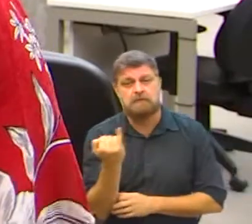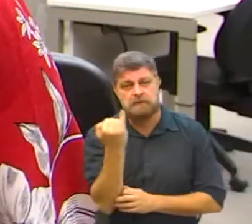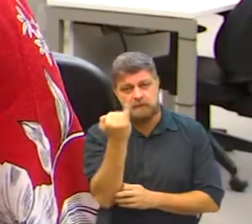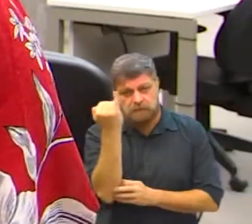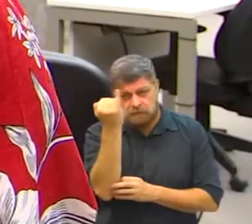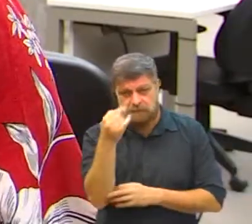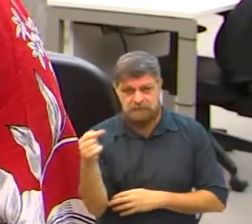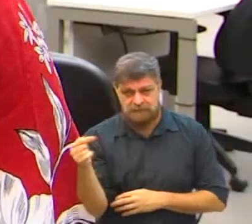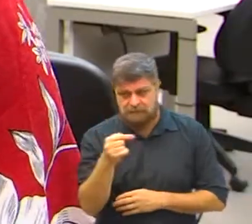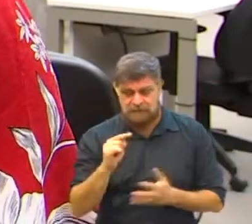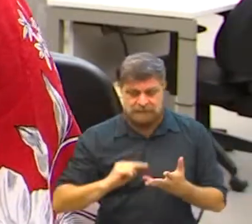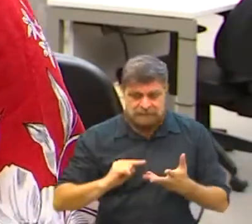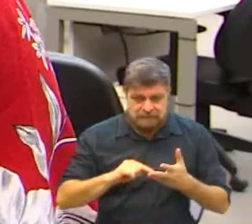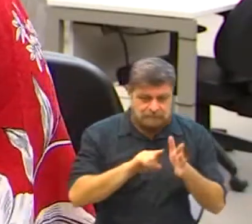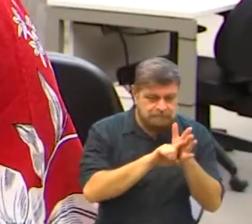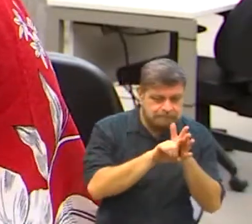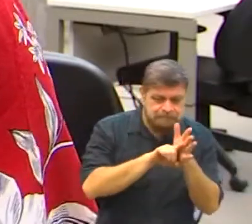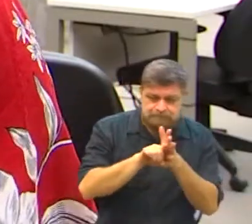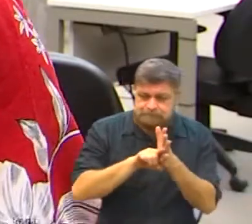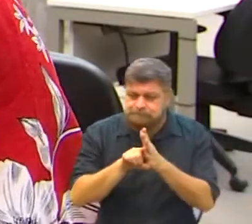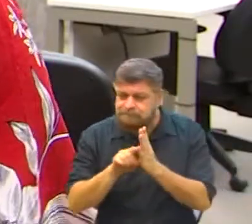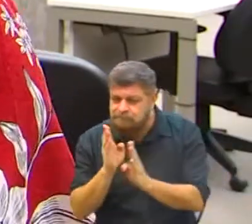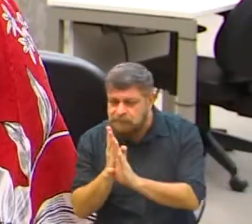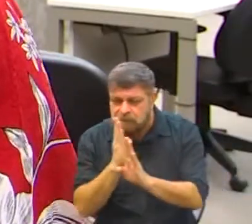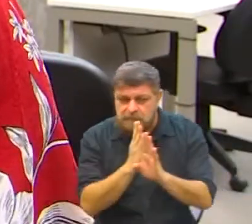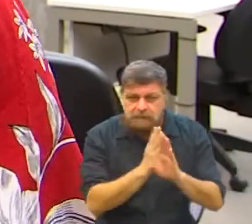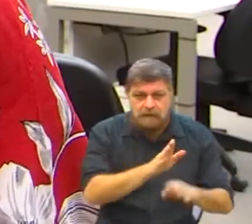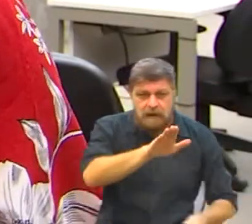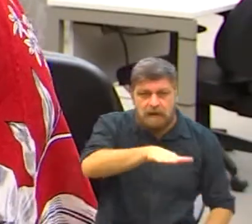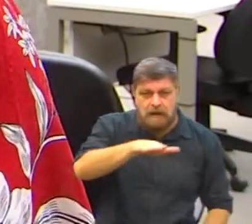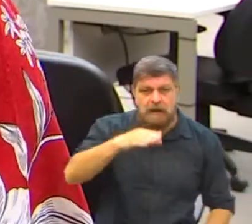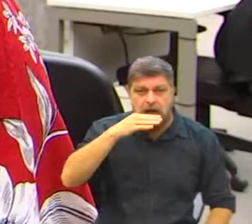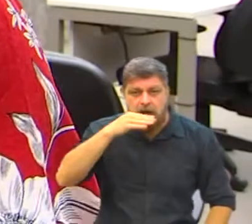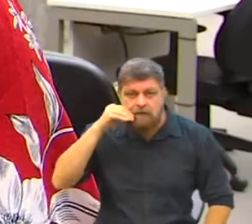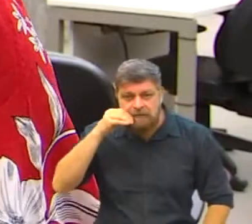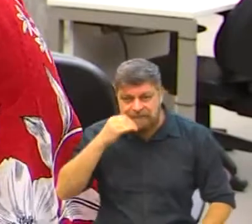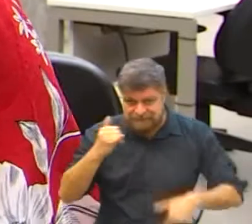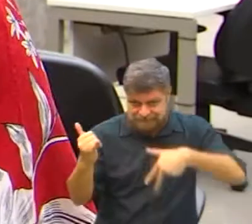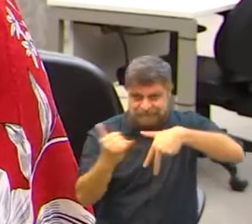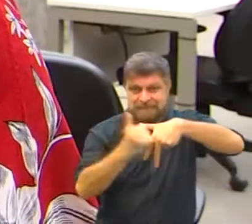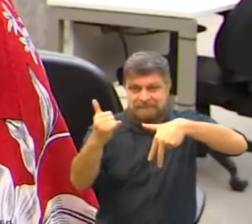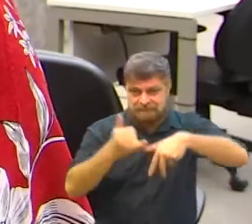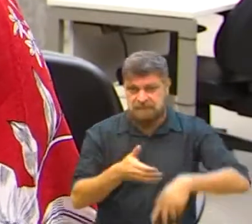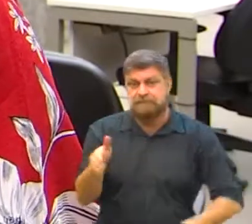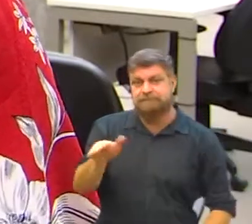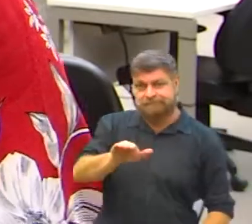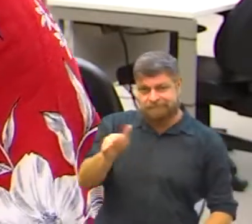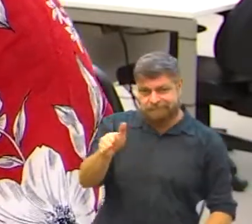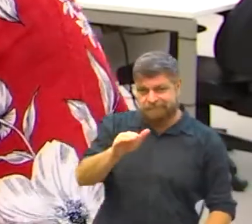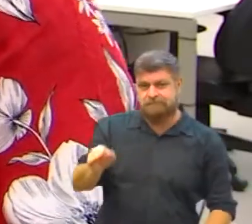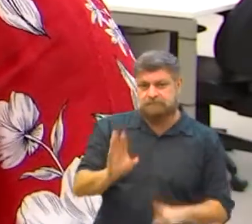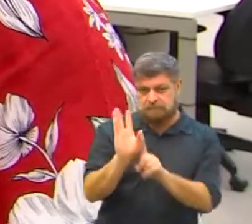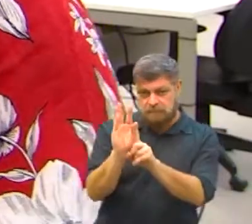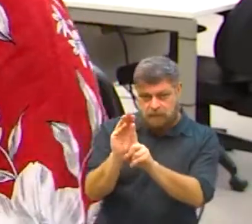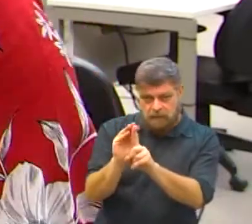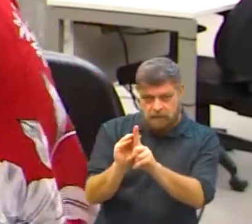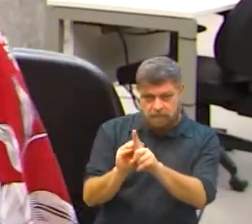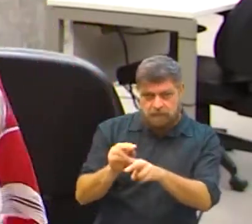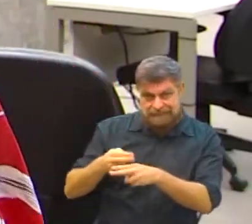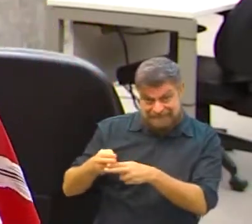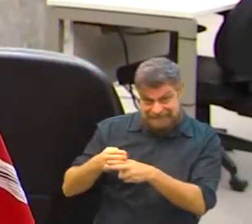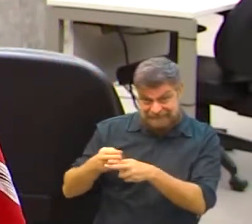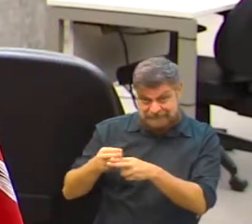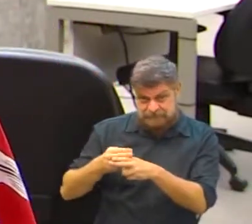muito importante que faz todo o rastreamento sobre crianças e adolescentes vítimas de violência, principalmente violência sexual,